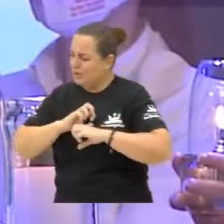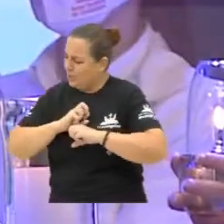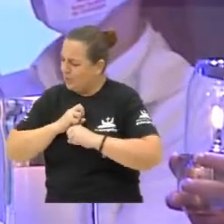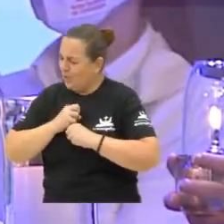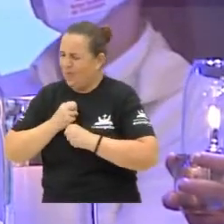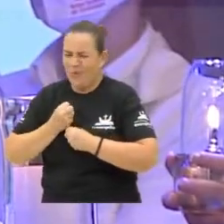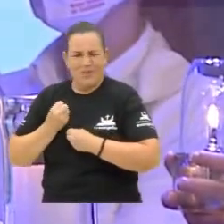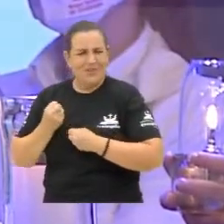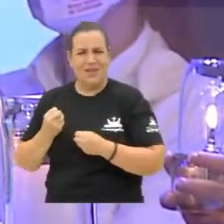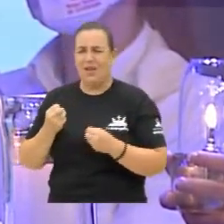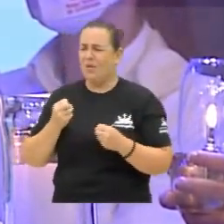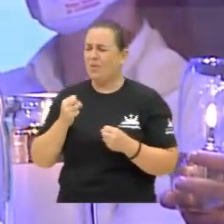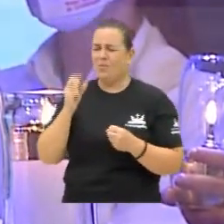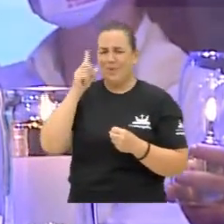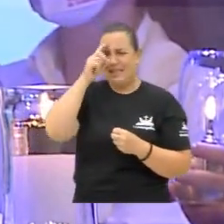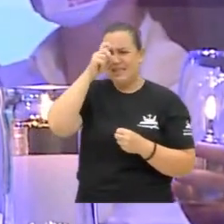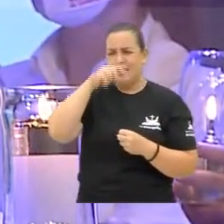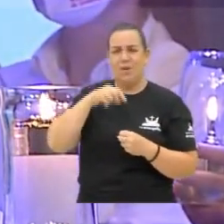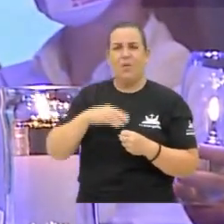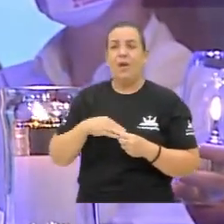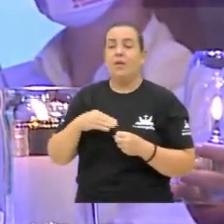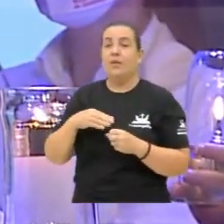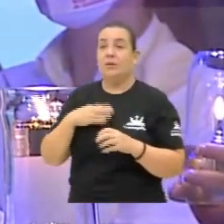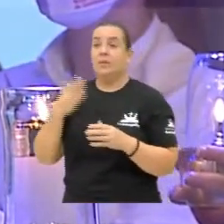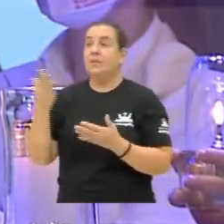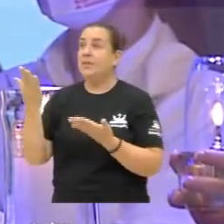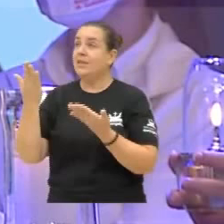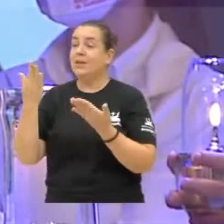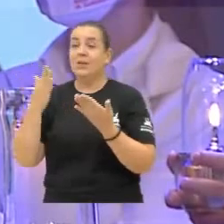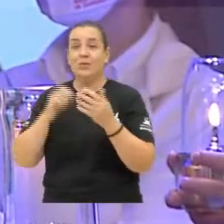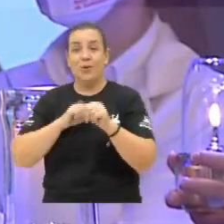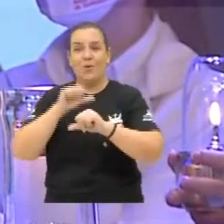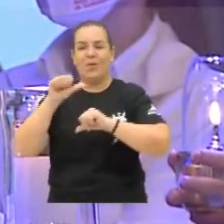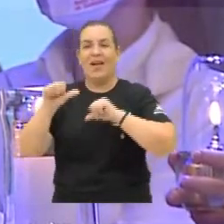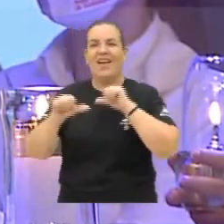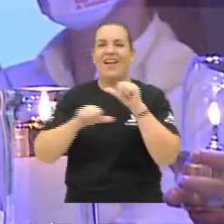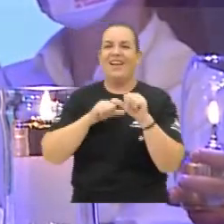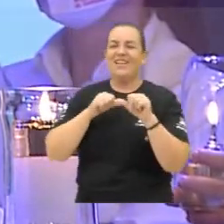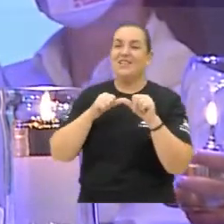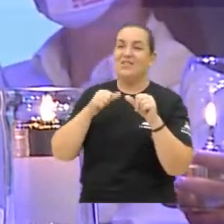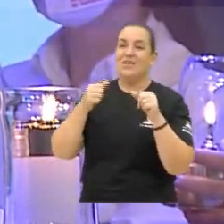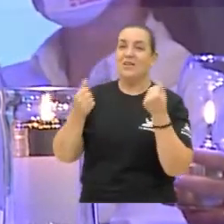De toda opressão, vim te transformar, vem